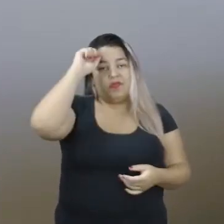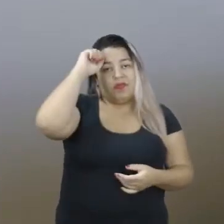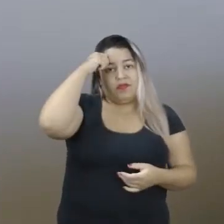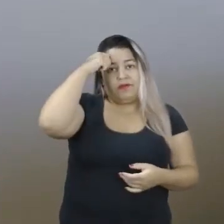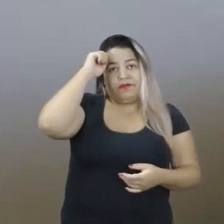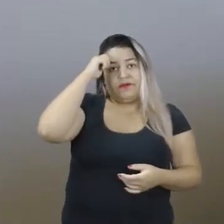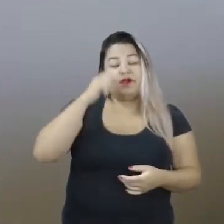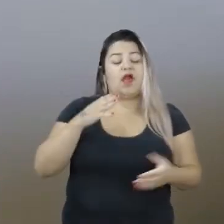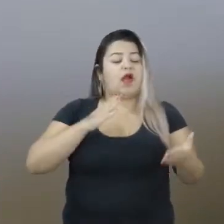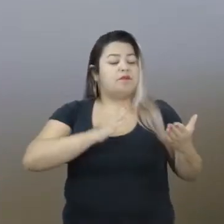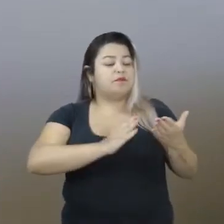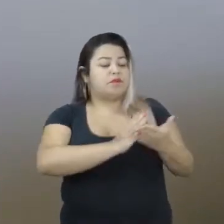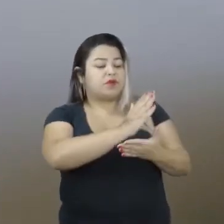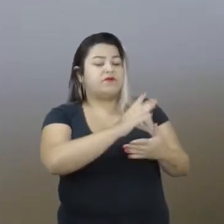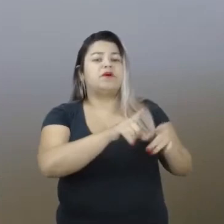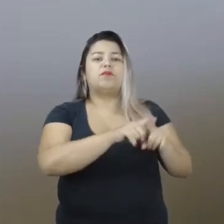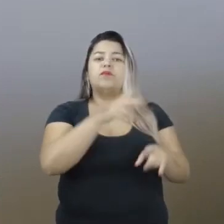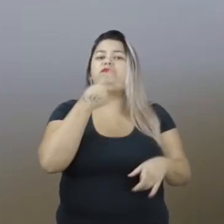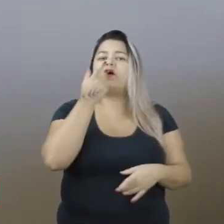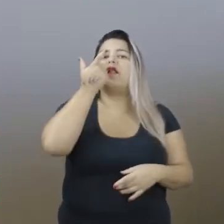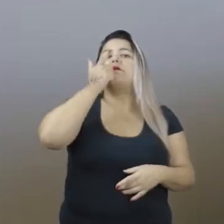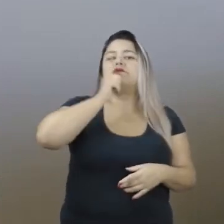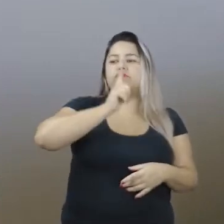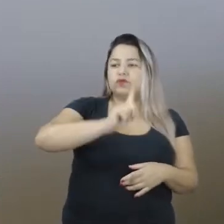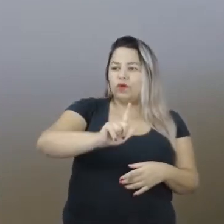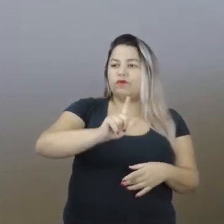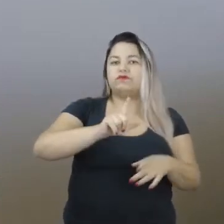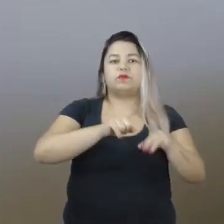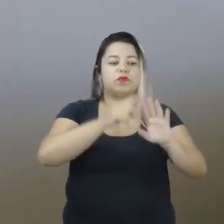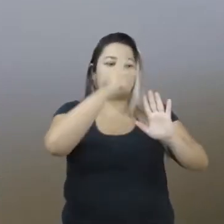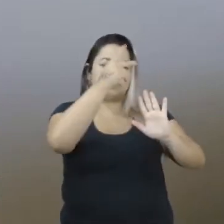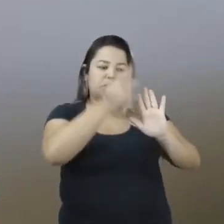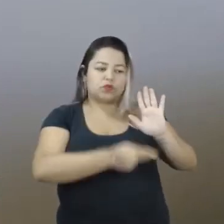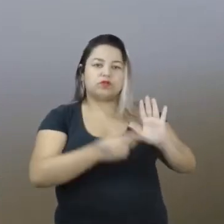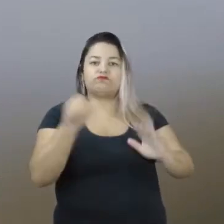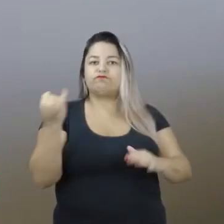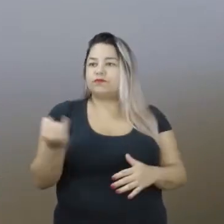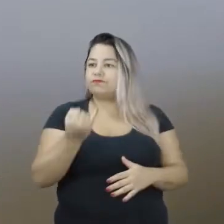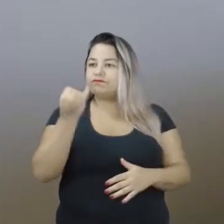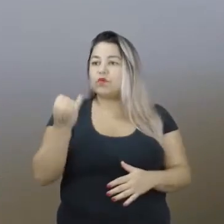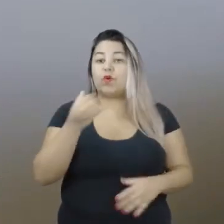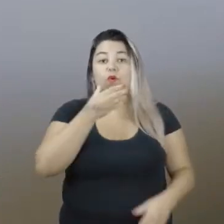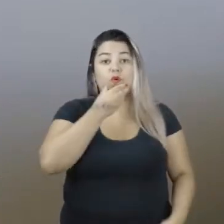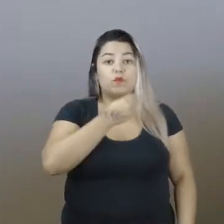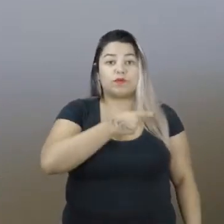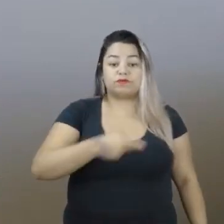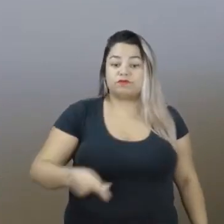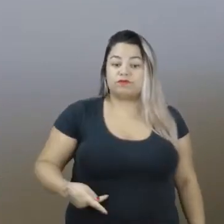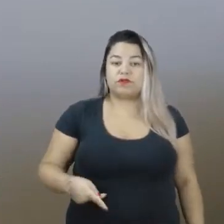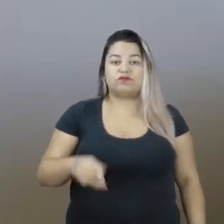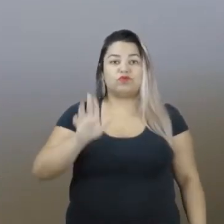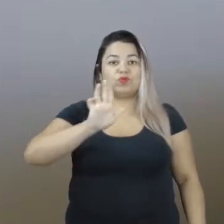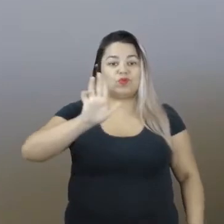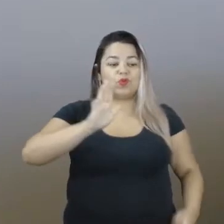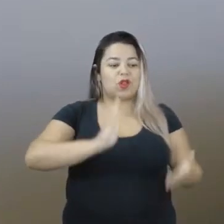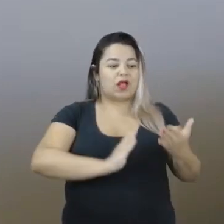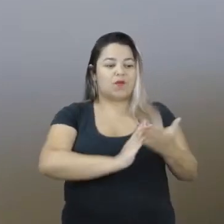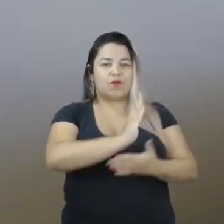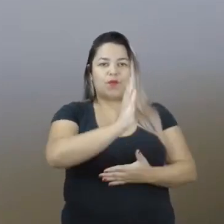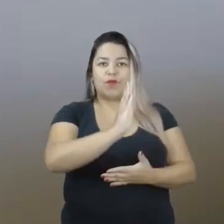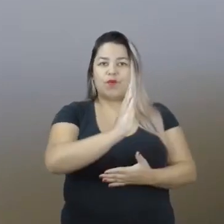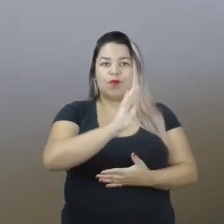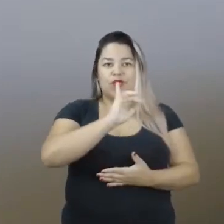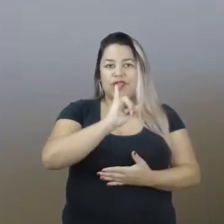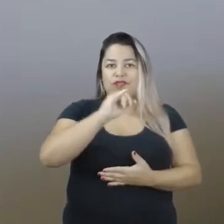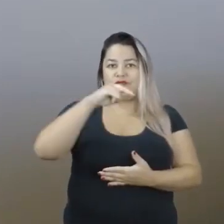que nós aprovamos, repito, projetos importantes que o presidente Lula sancionou, como a injúria racial,